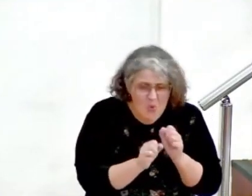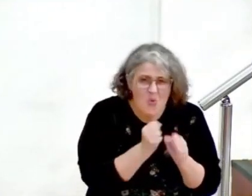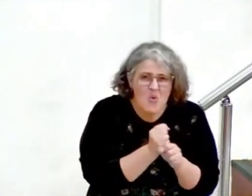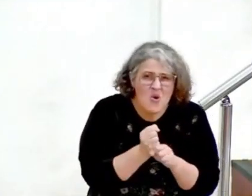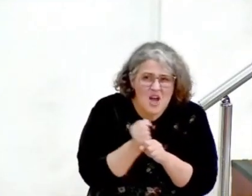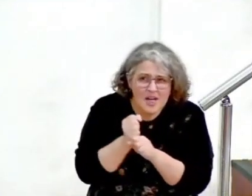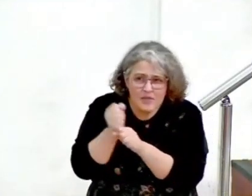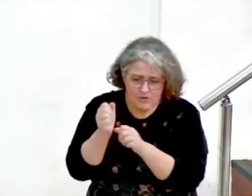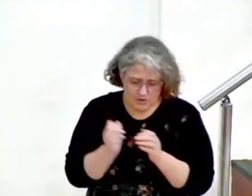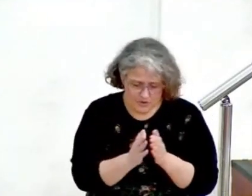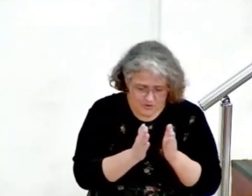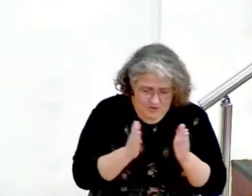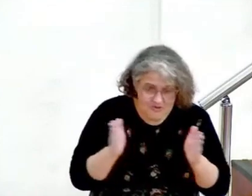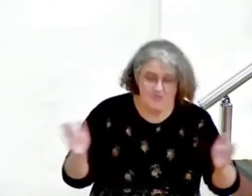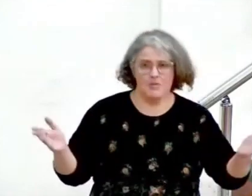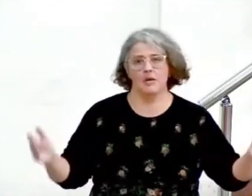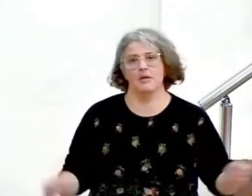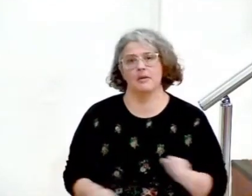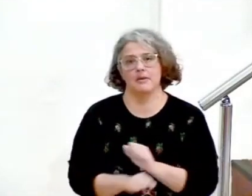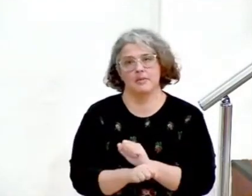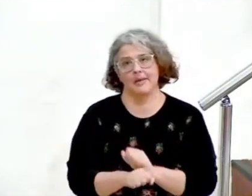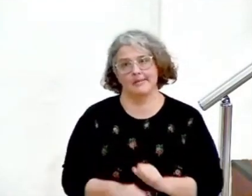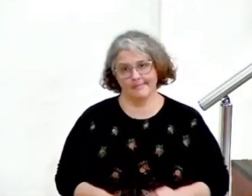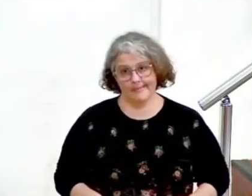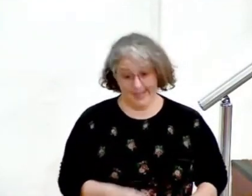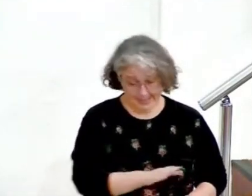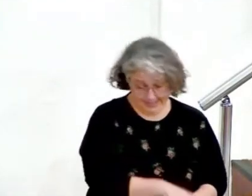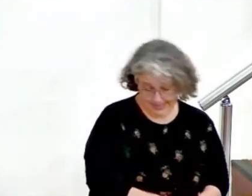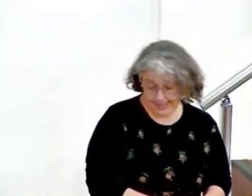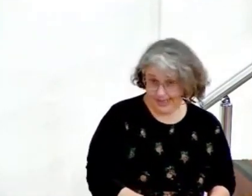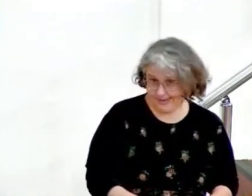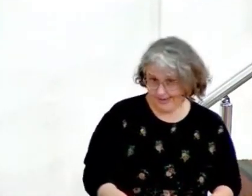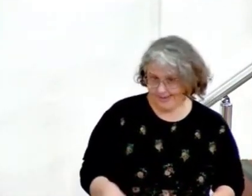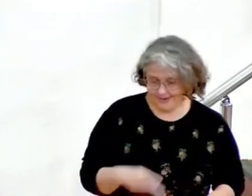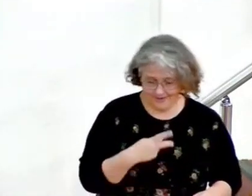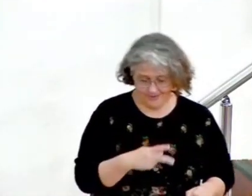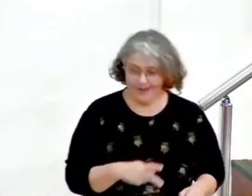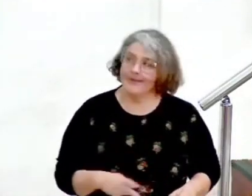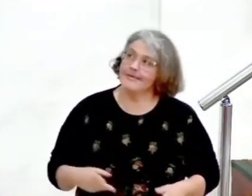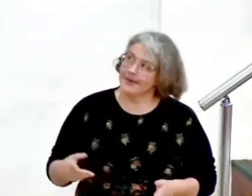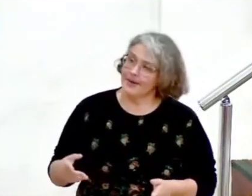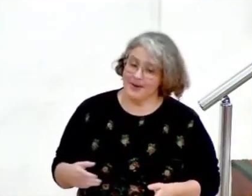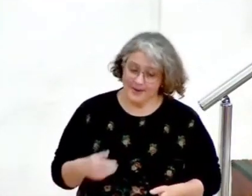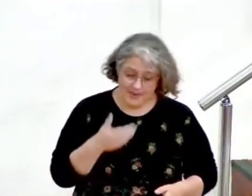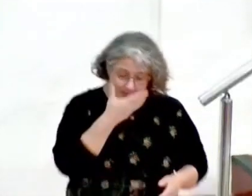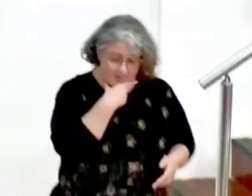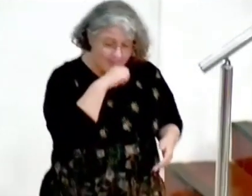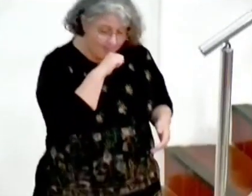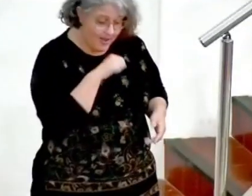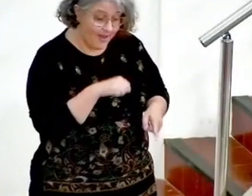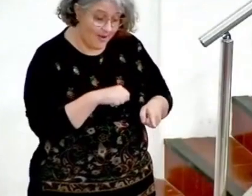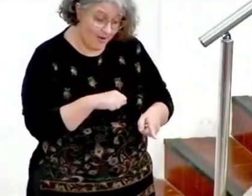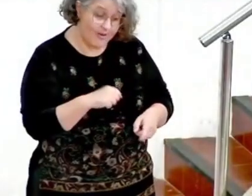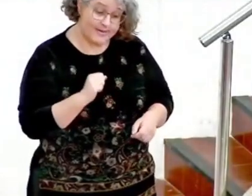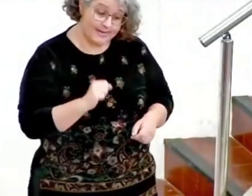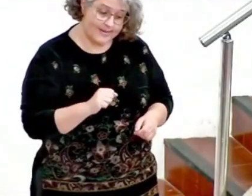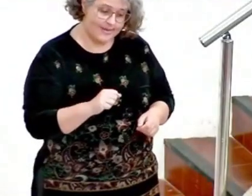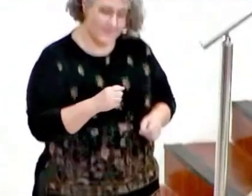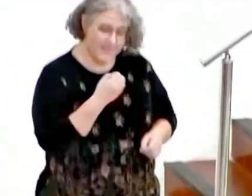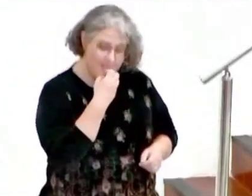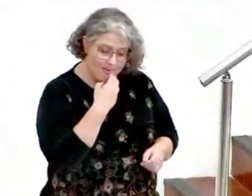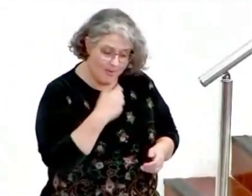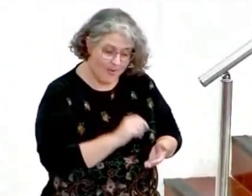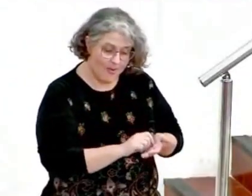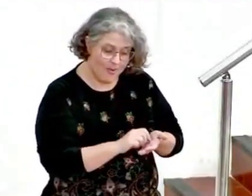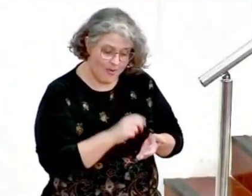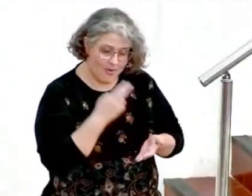é. As crianças que o digam, né? Quando o papai chega e diz: olha, se você passar de ano, então eu vou te dar uma